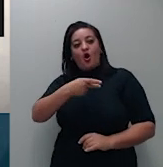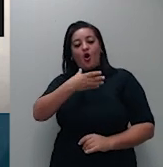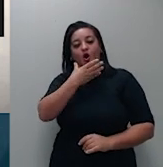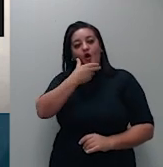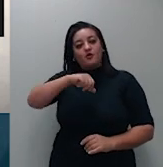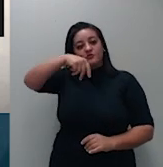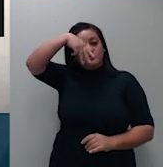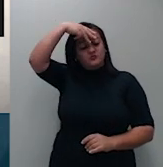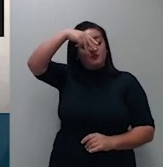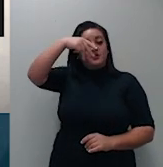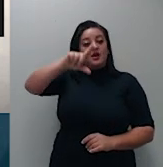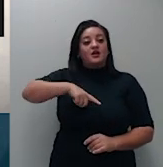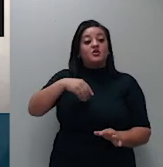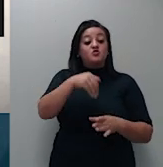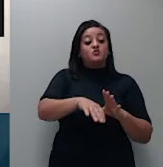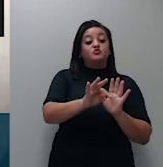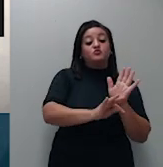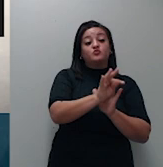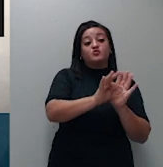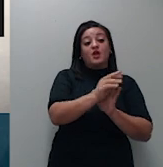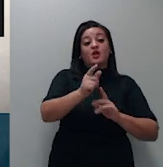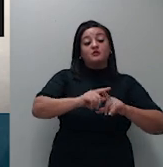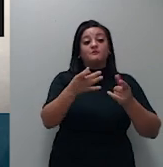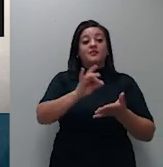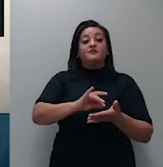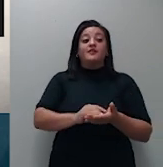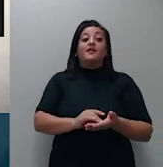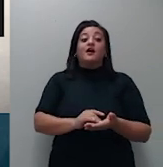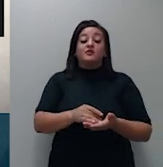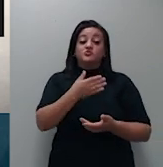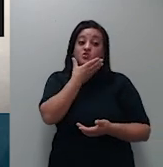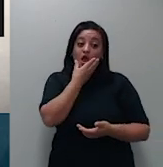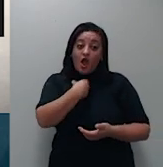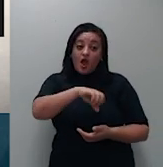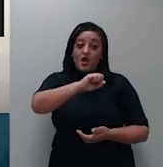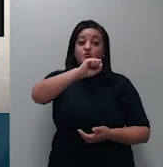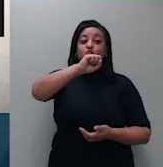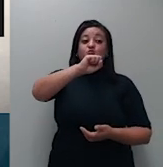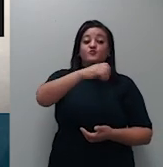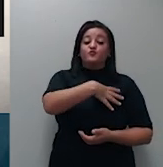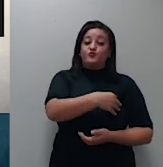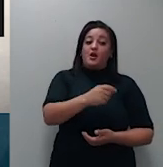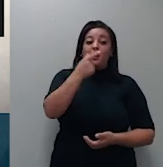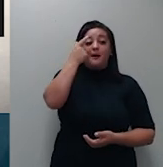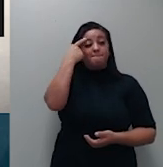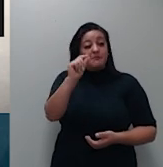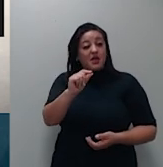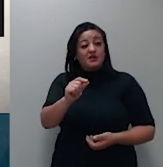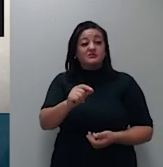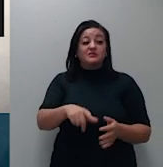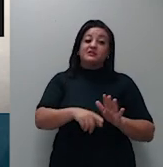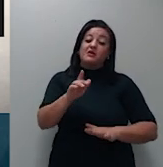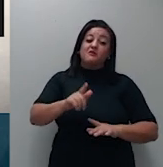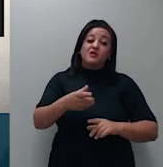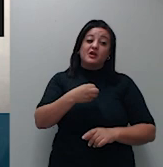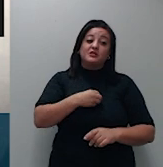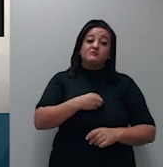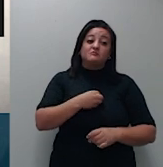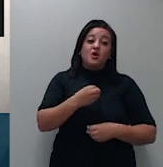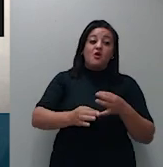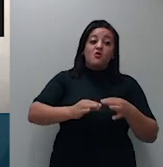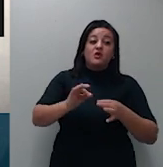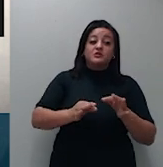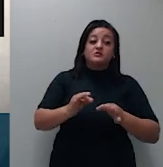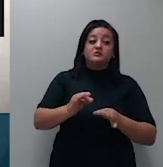texto mas na verdade era o filho é tenso e um ele se tu disse tal monta sendo